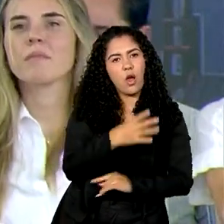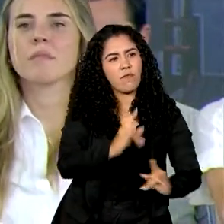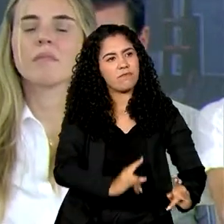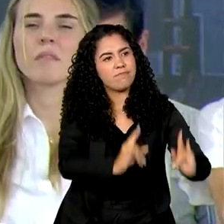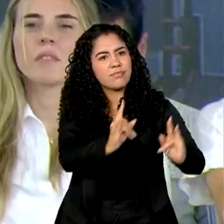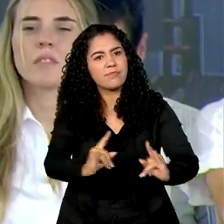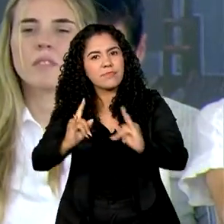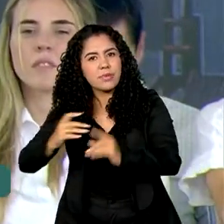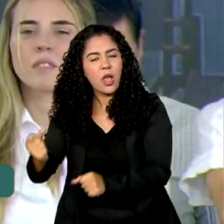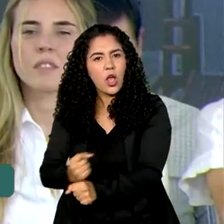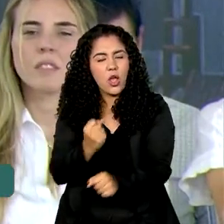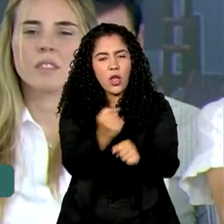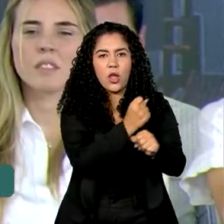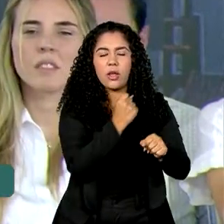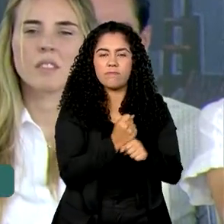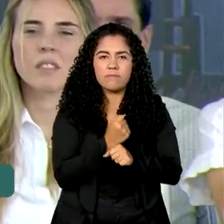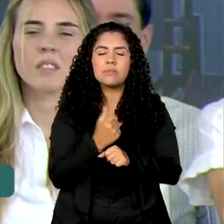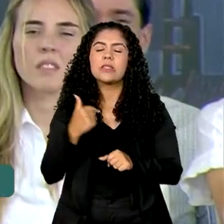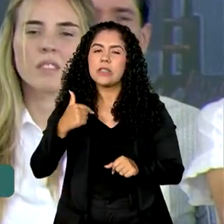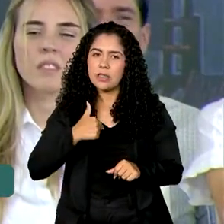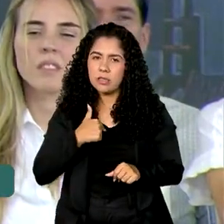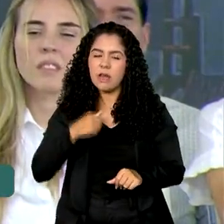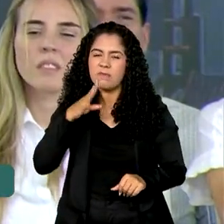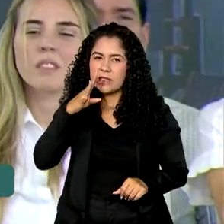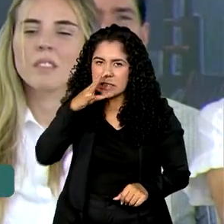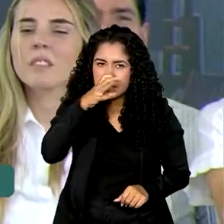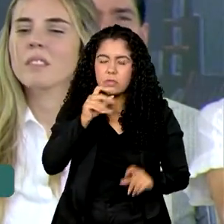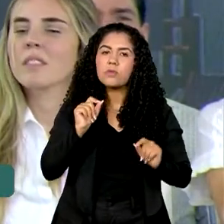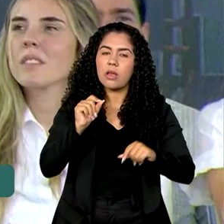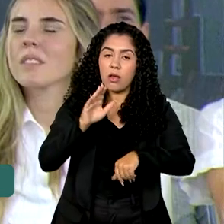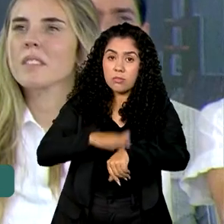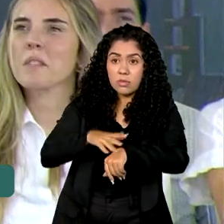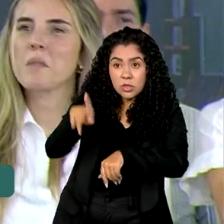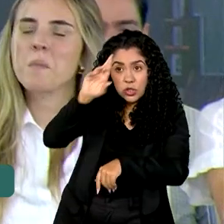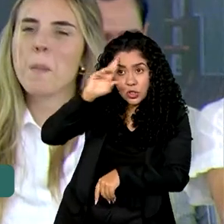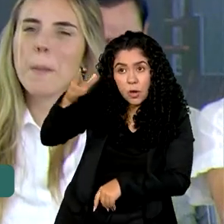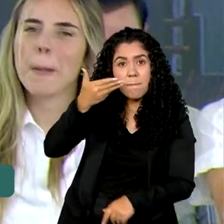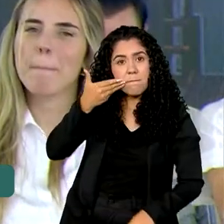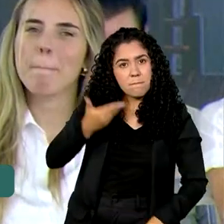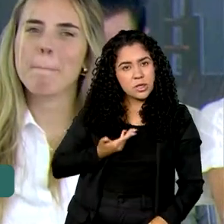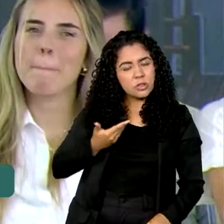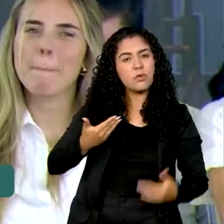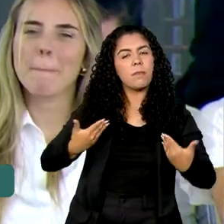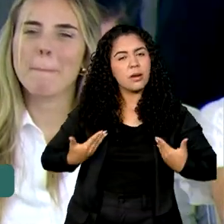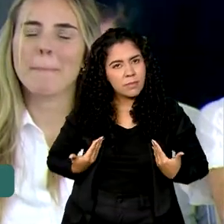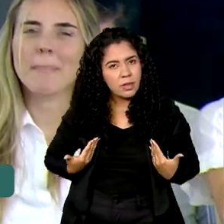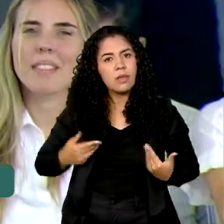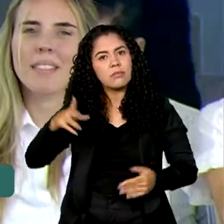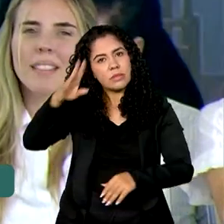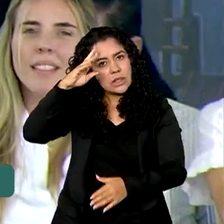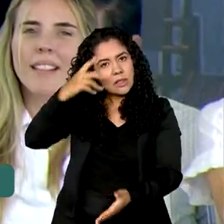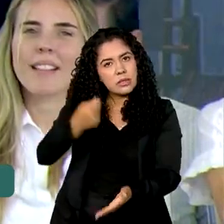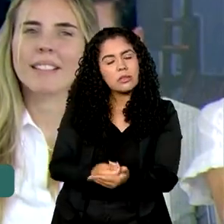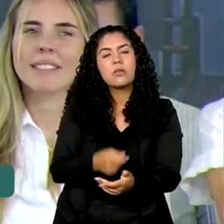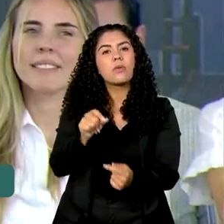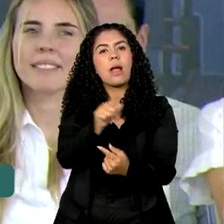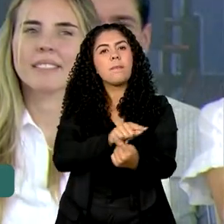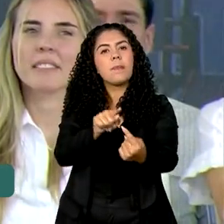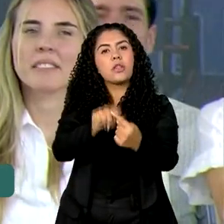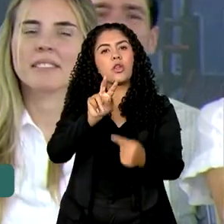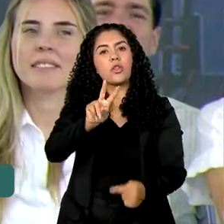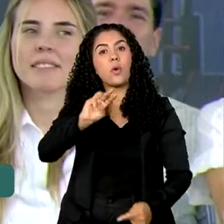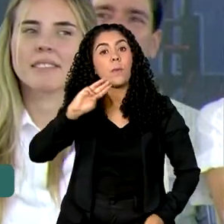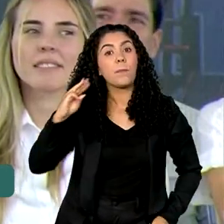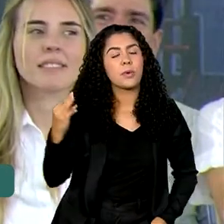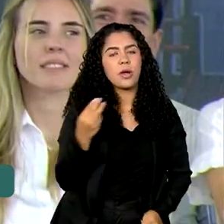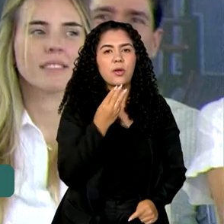E eu vou insistir com esse ponto, presidente. O senhor que me pediu, o senhor que determinou a meta de 2 milhões de unidades